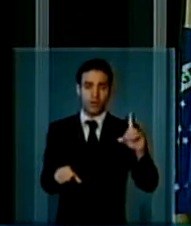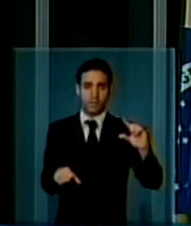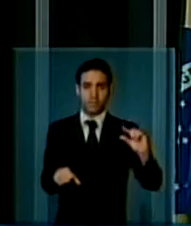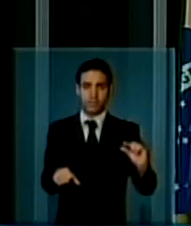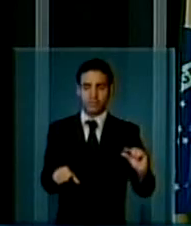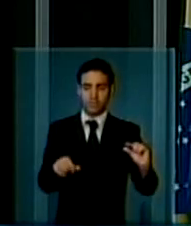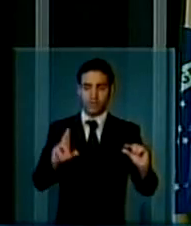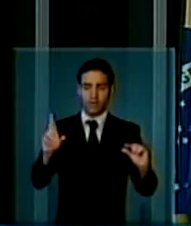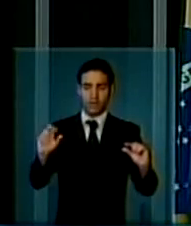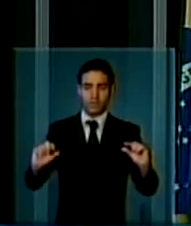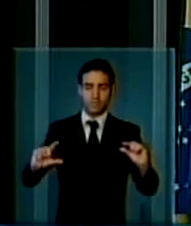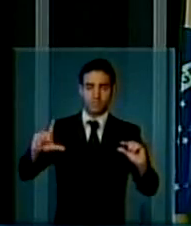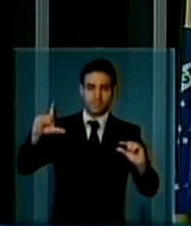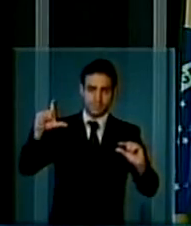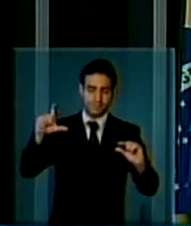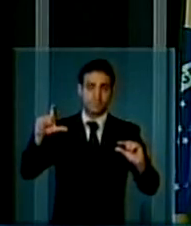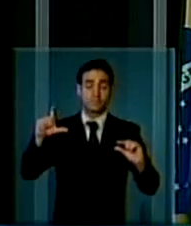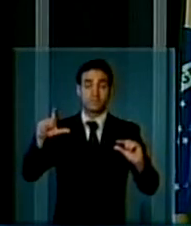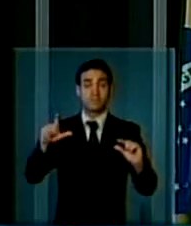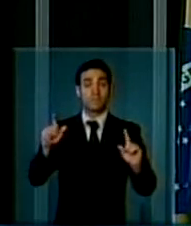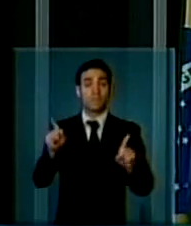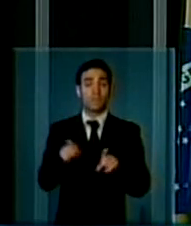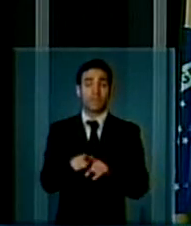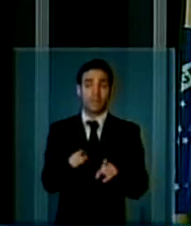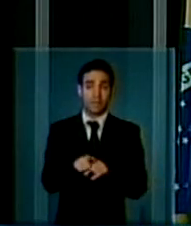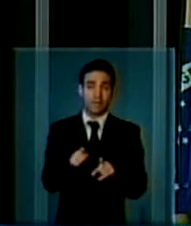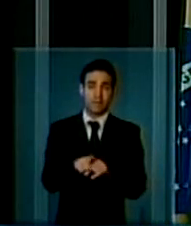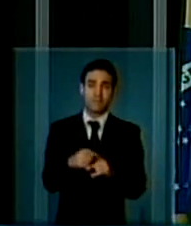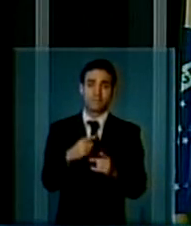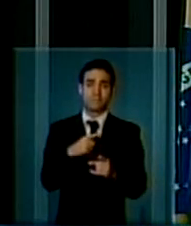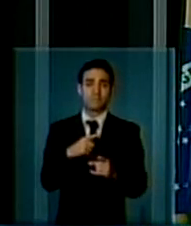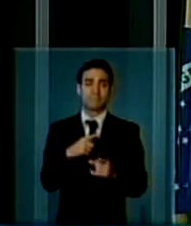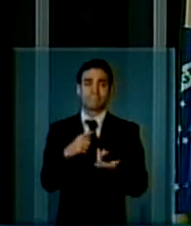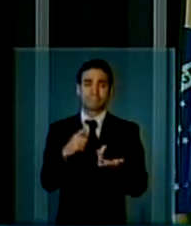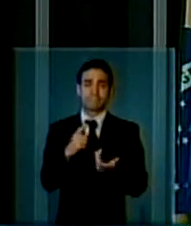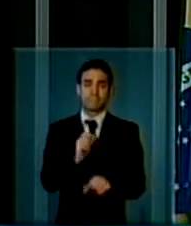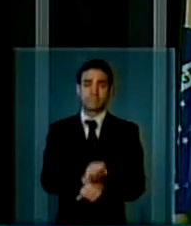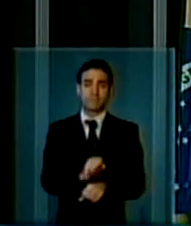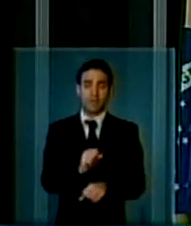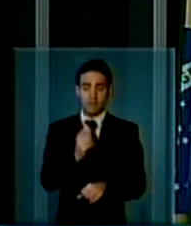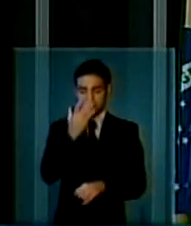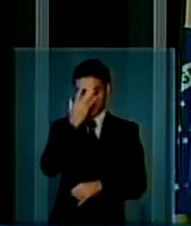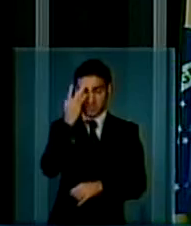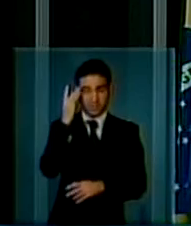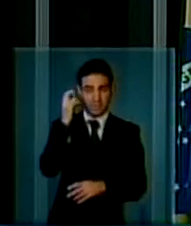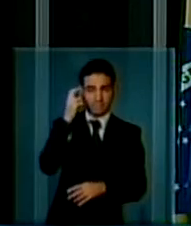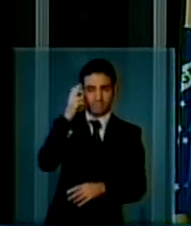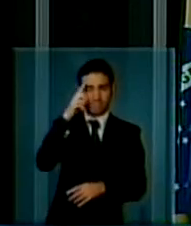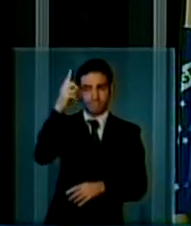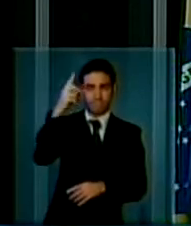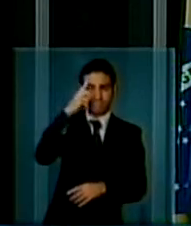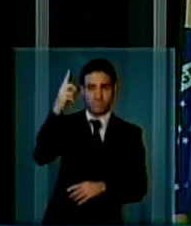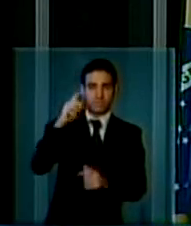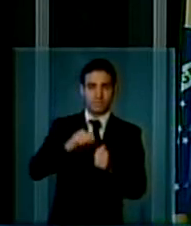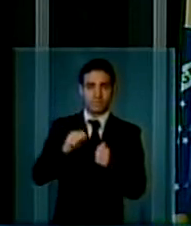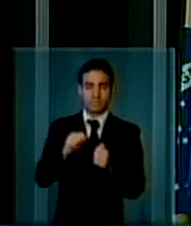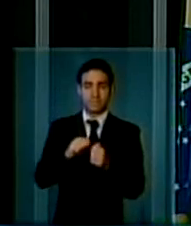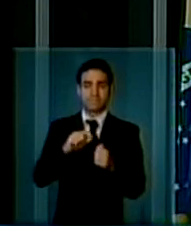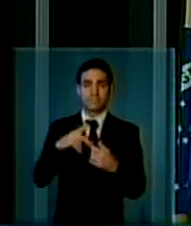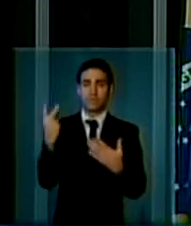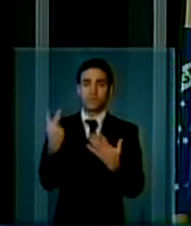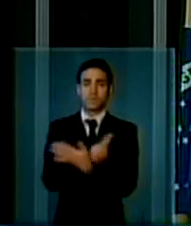desvalorização devido ao risco, as perdas foram tão espetaculares para esses especuladores que chegaram a atingir